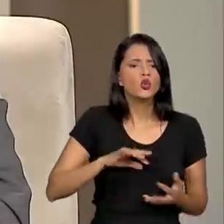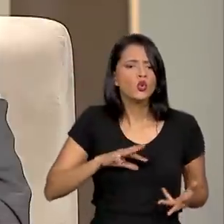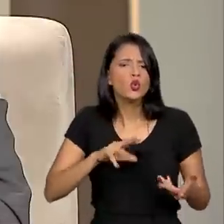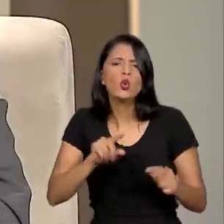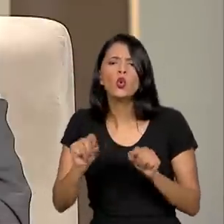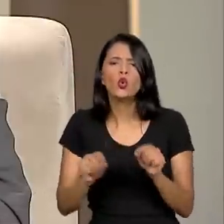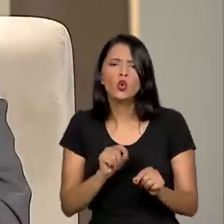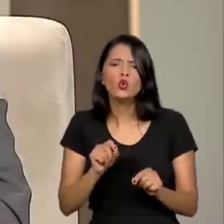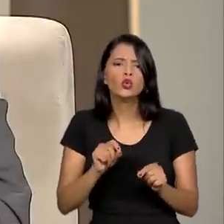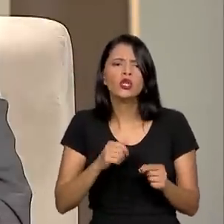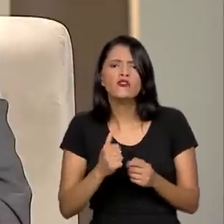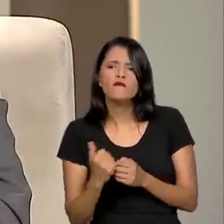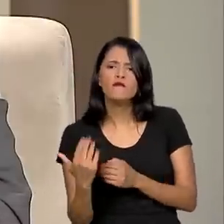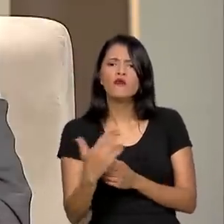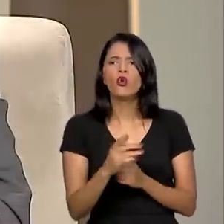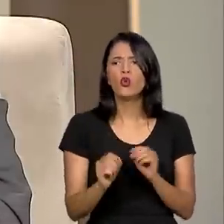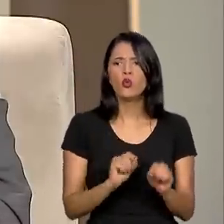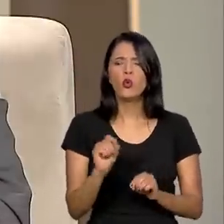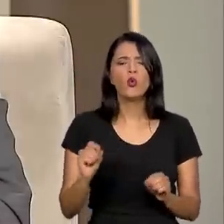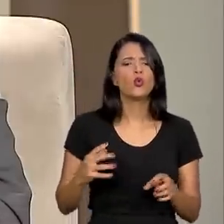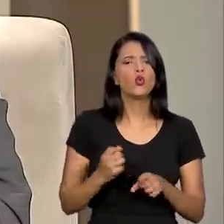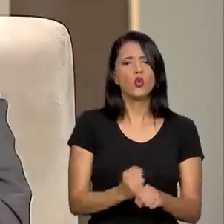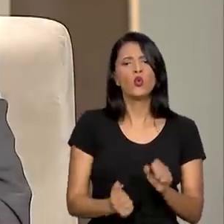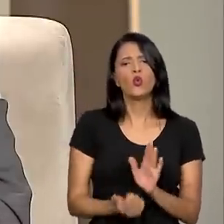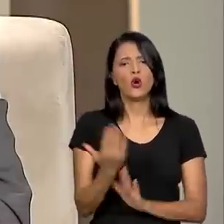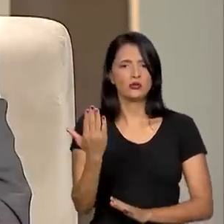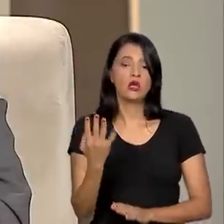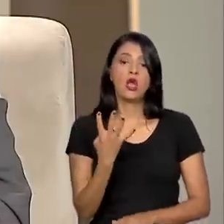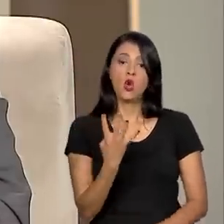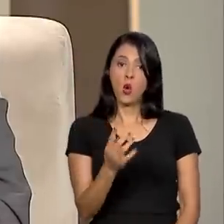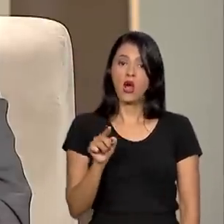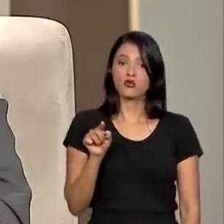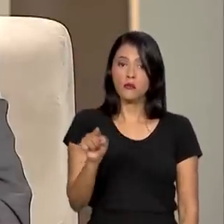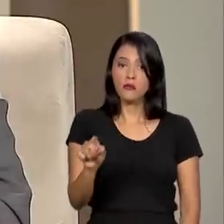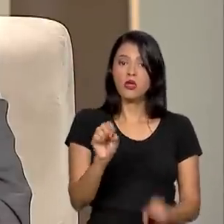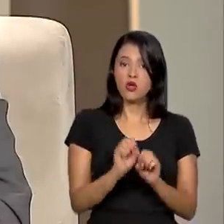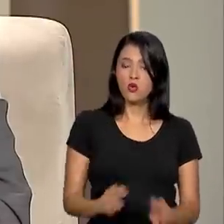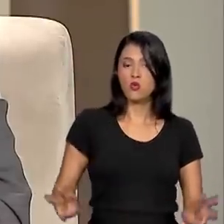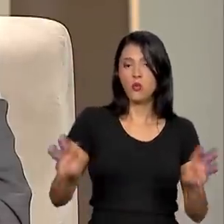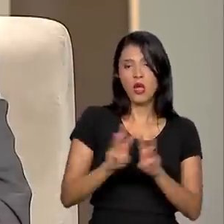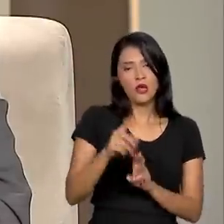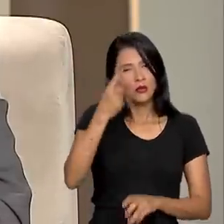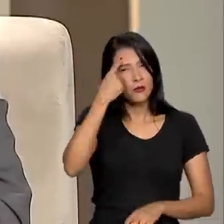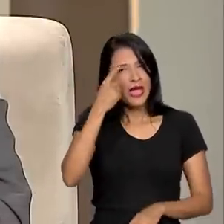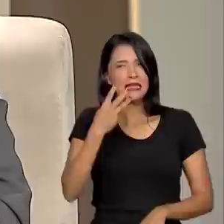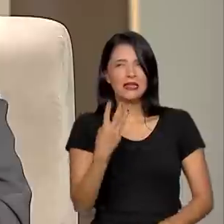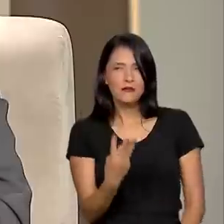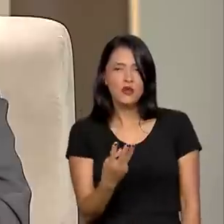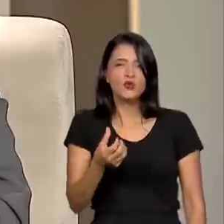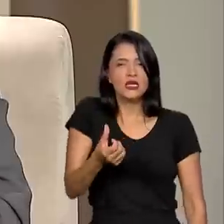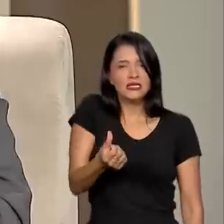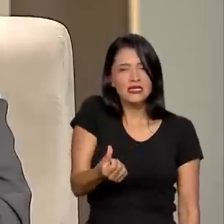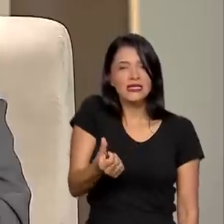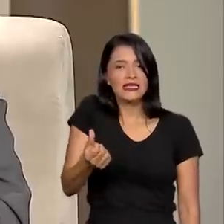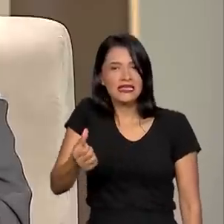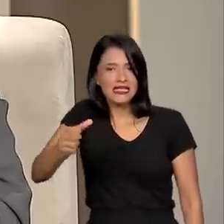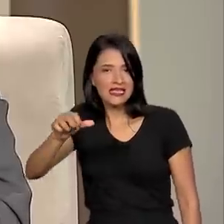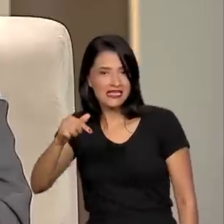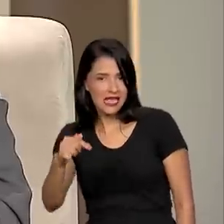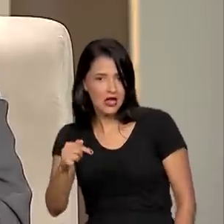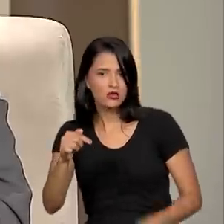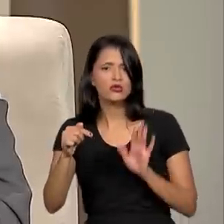beira 4 mil museus, né? Um número que eu tenho na cabeça são 3.967. Nós já